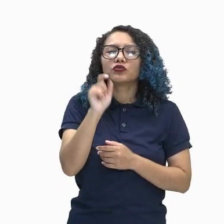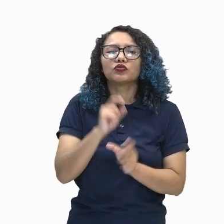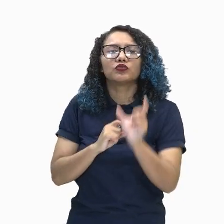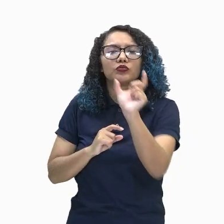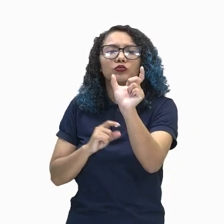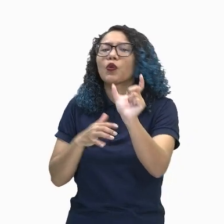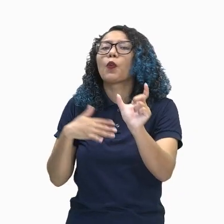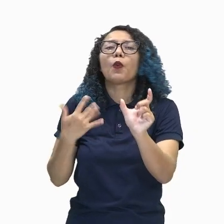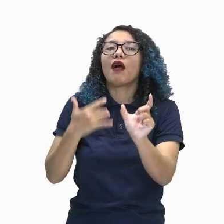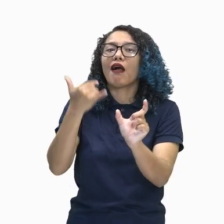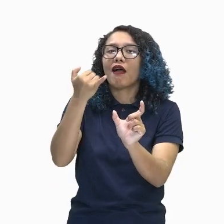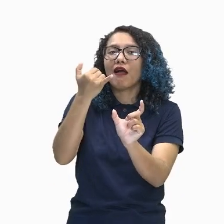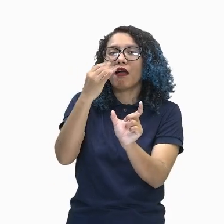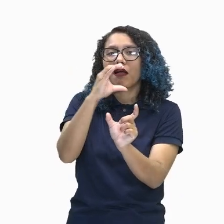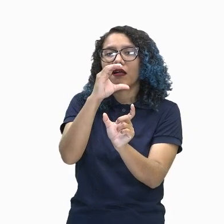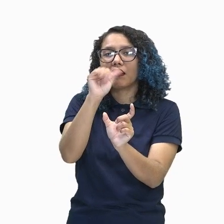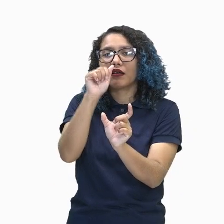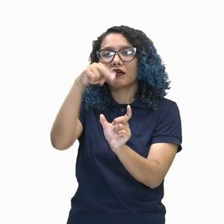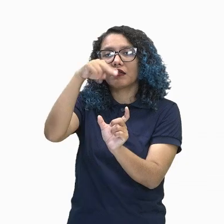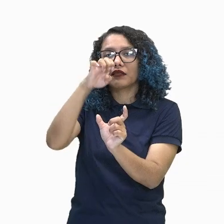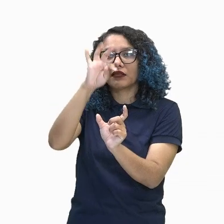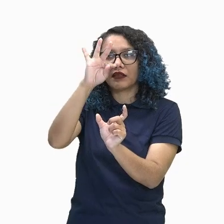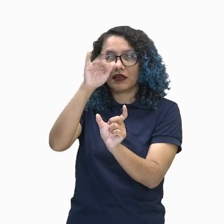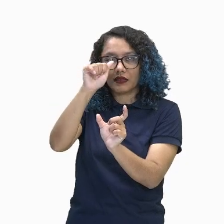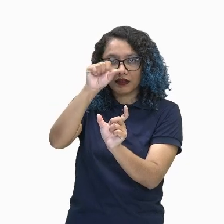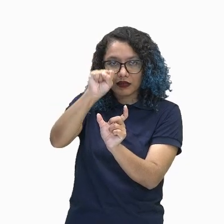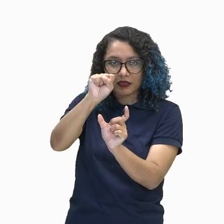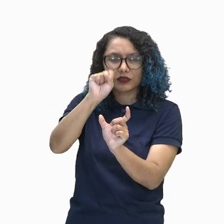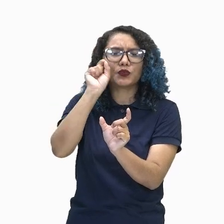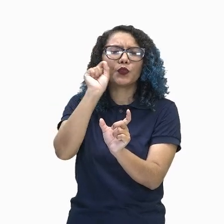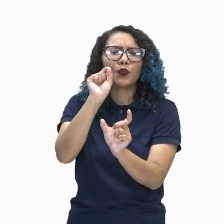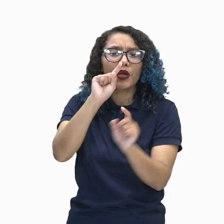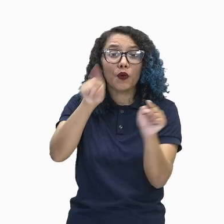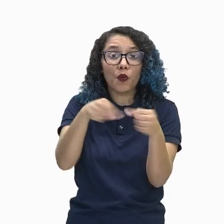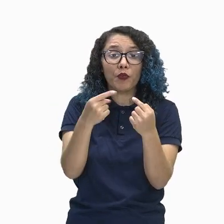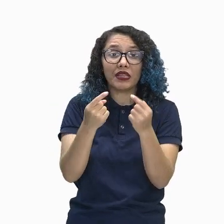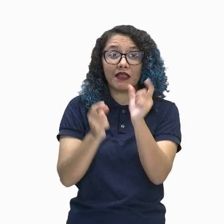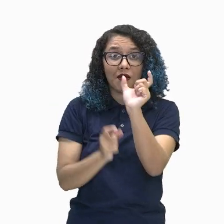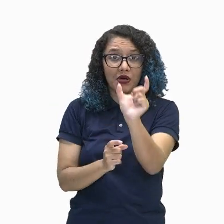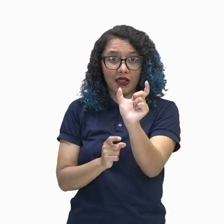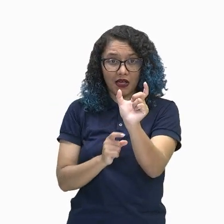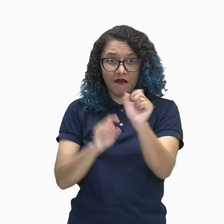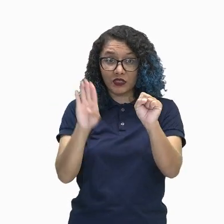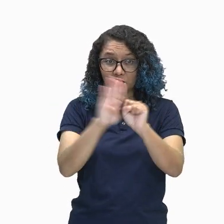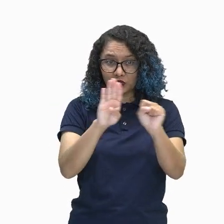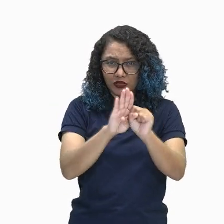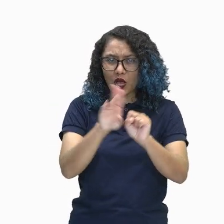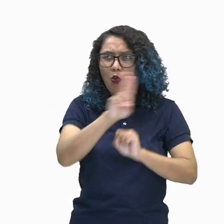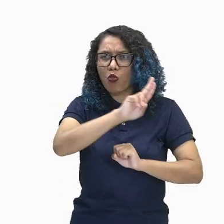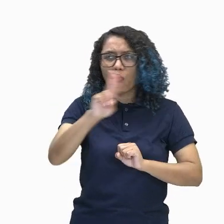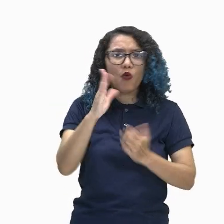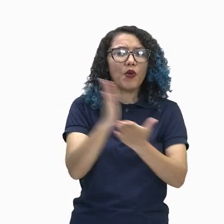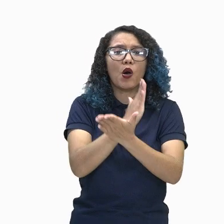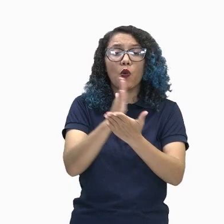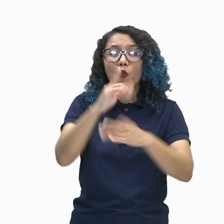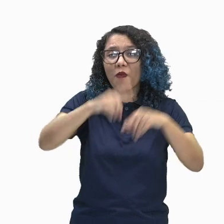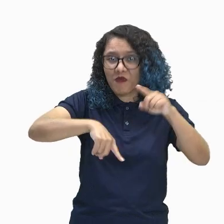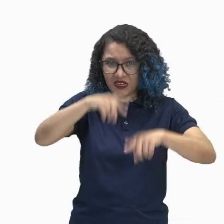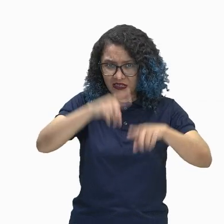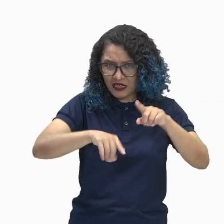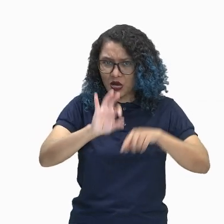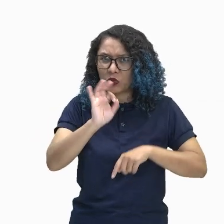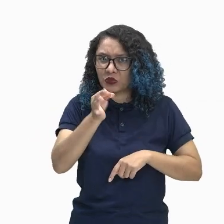canetas, certo? Canetas é um substantivo, perceba que é uma palavra que nomeia, que dá nome a